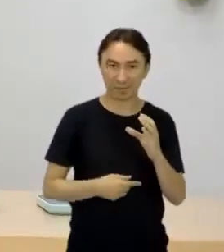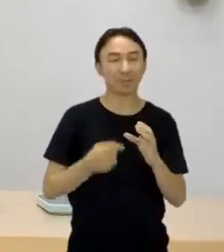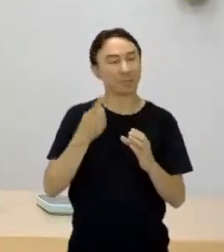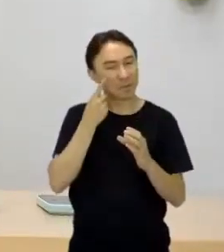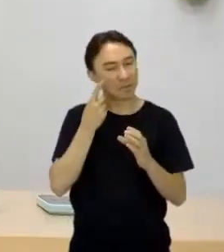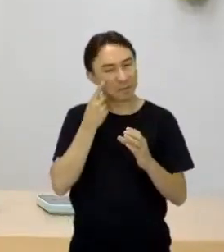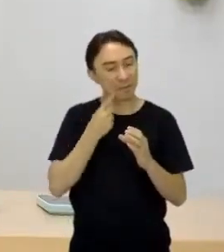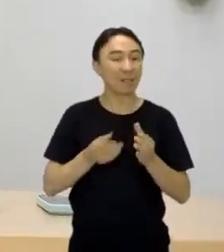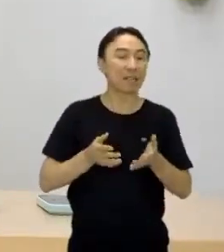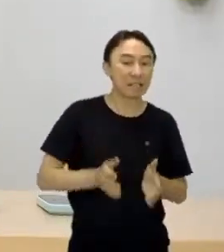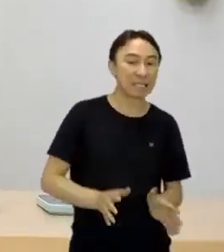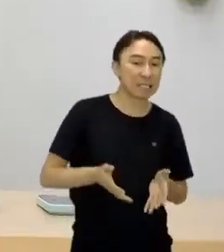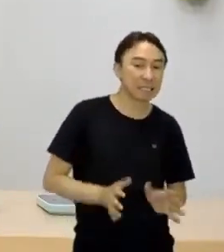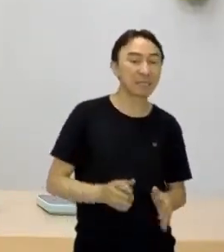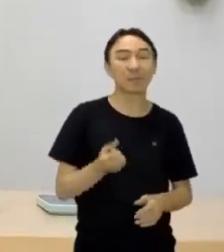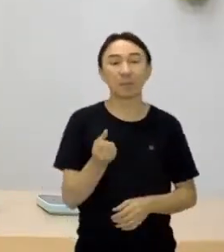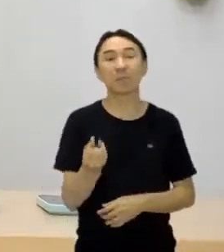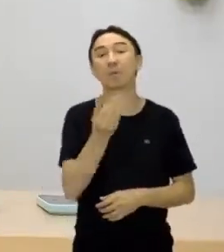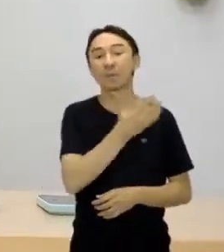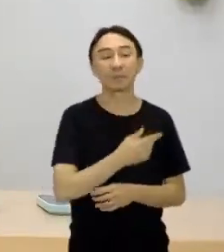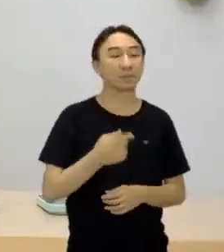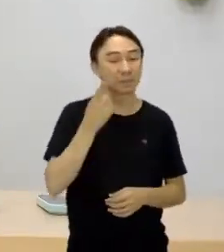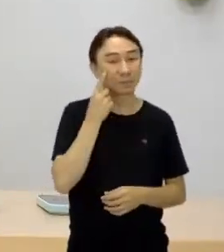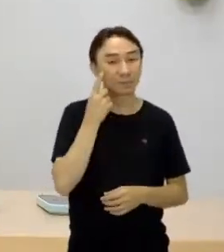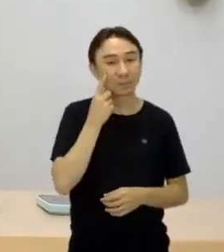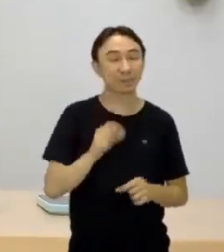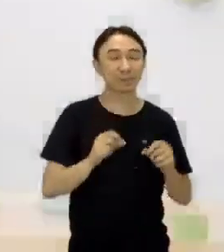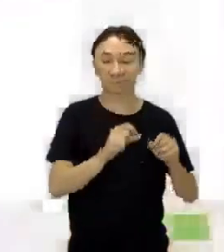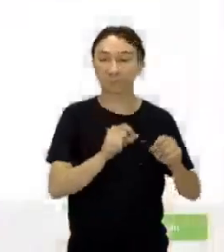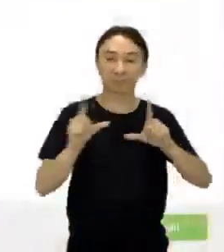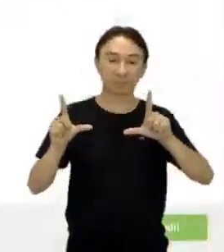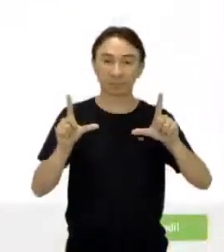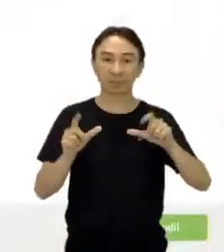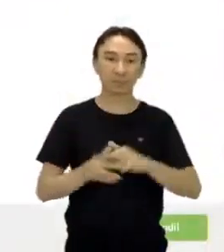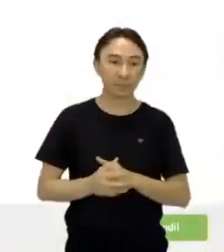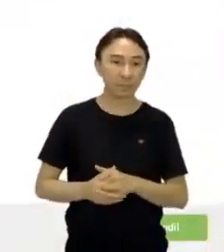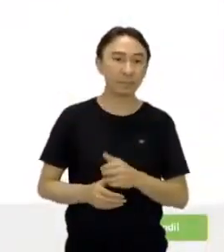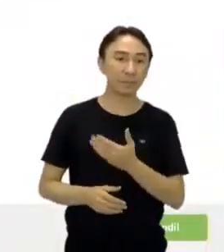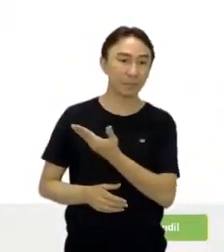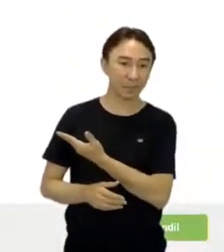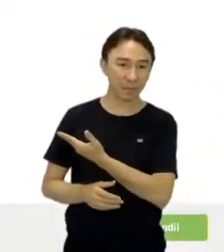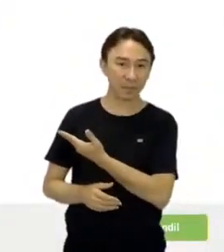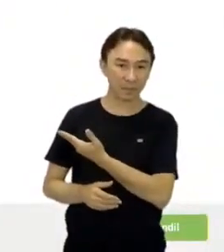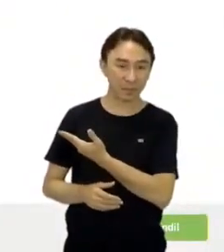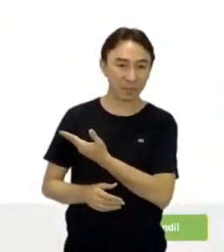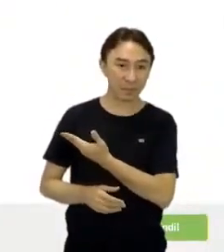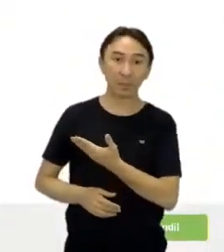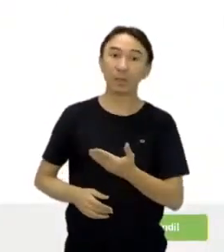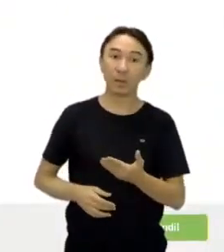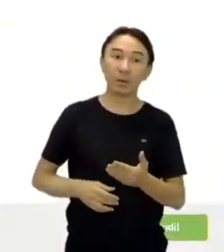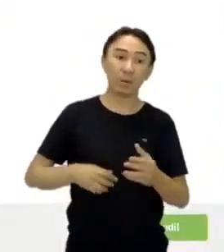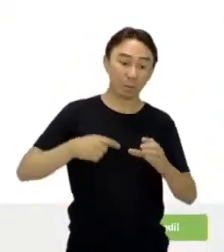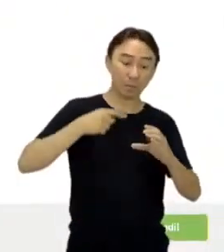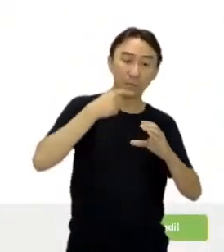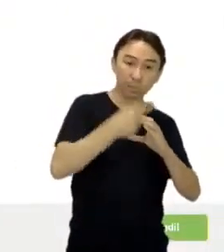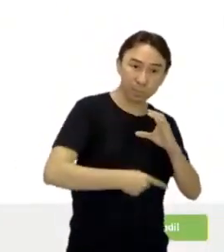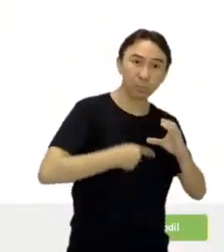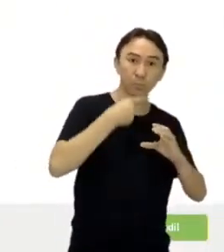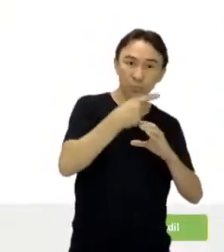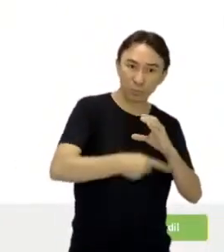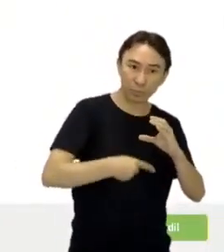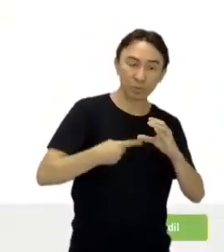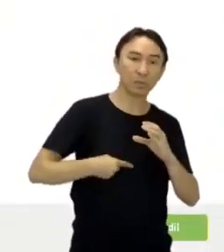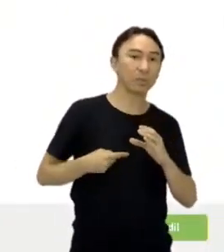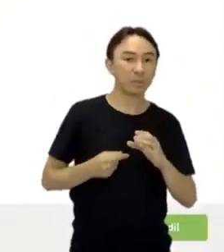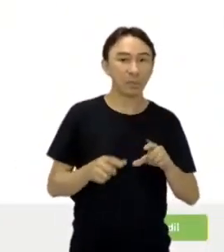colocar aí na tela que a gente vai observar. Tá lá, a população mundial está crescendo, né, e vocês estão vendo que os números estão modificando,